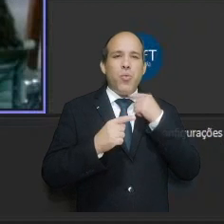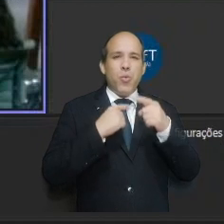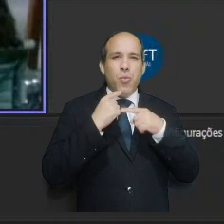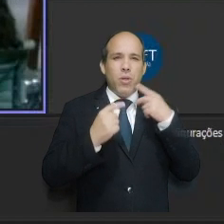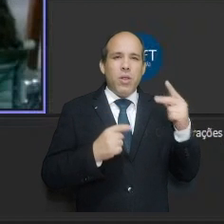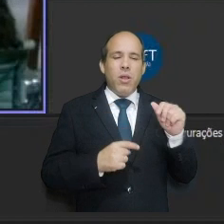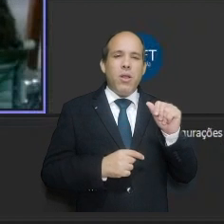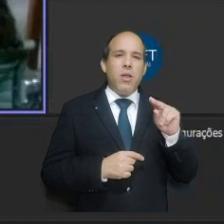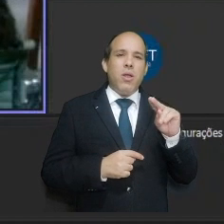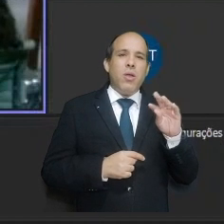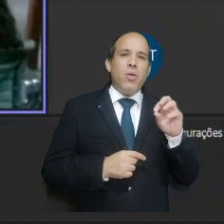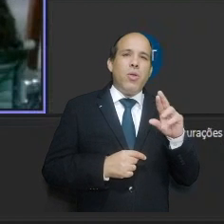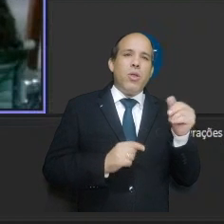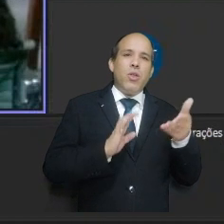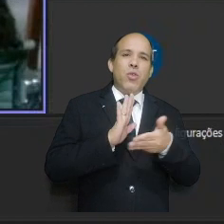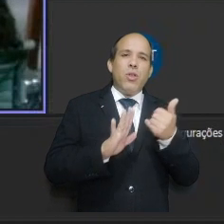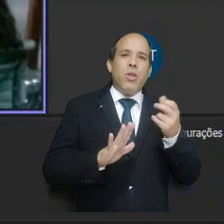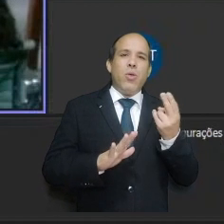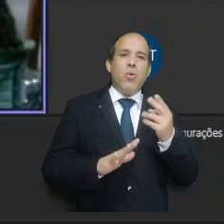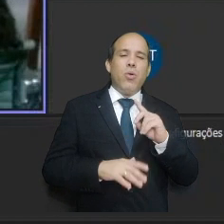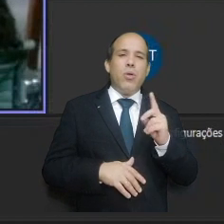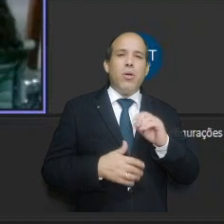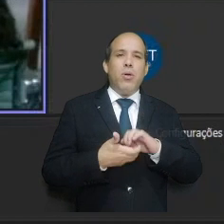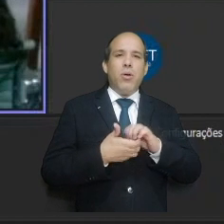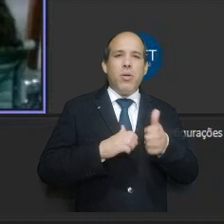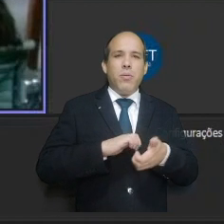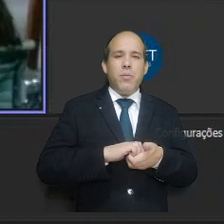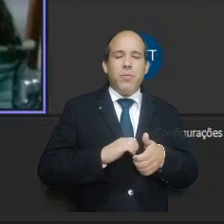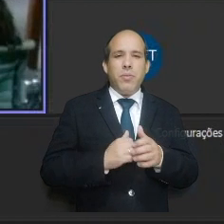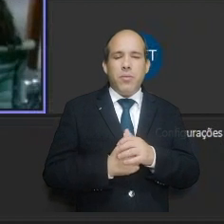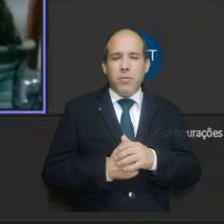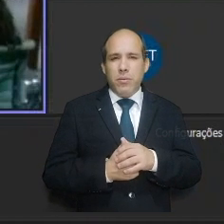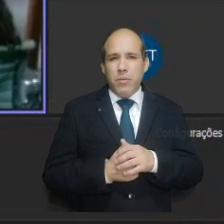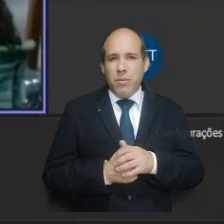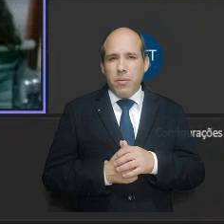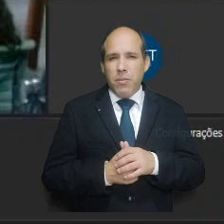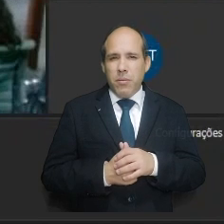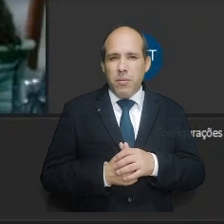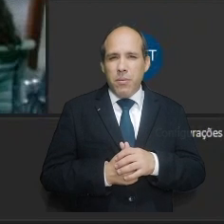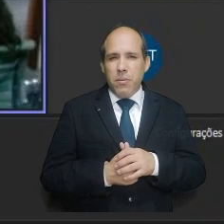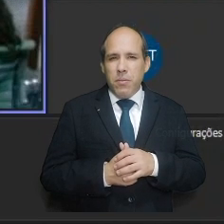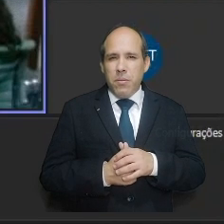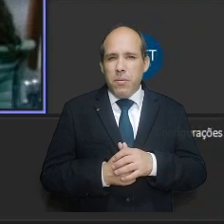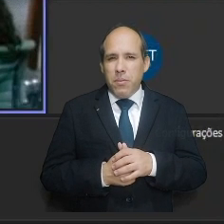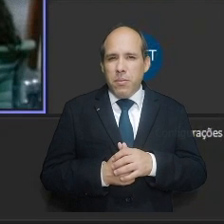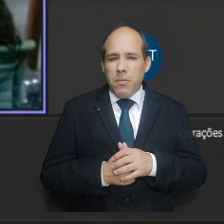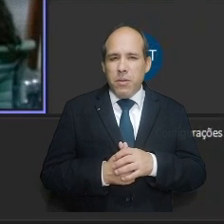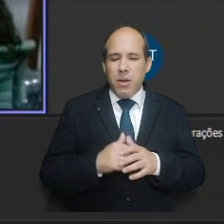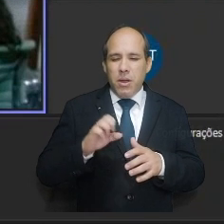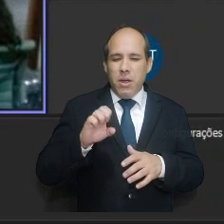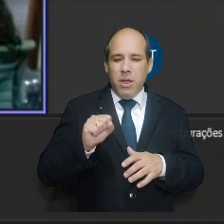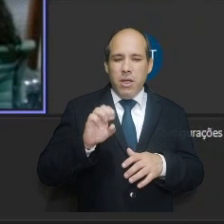ainda o registro de dúvida da autora quanto a optar pela retirada do Exure, pela